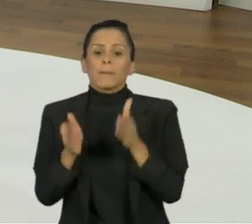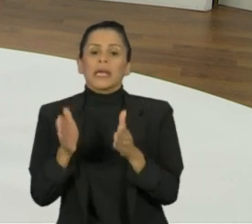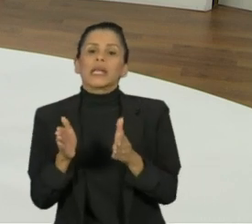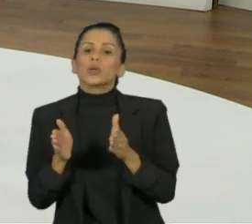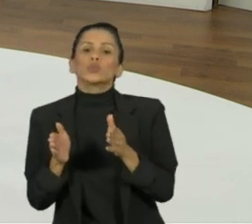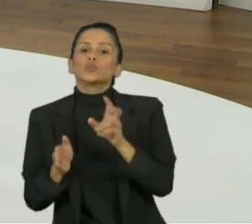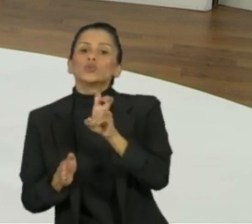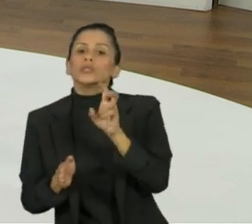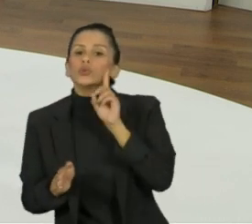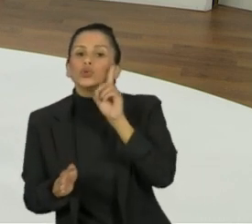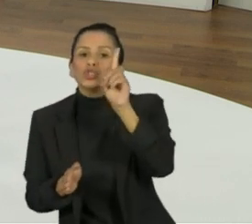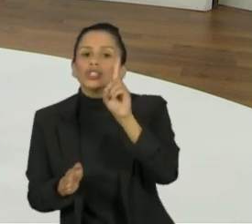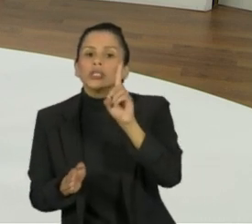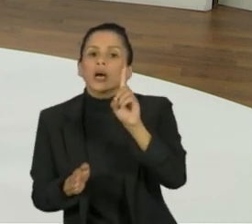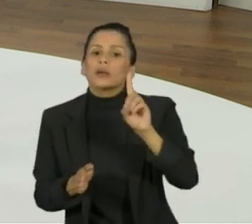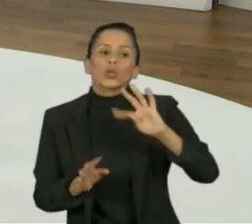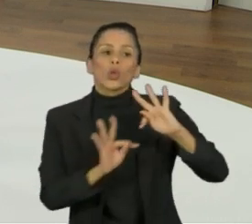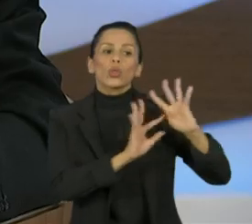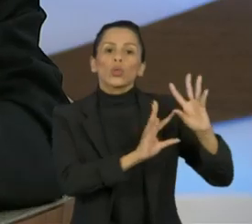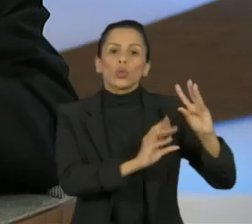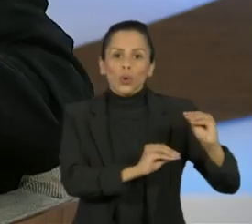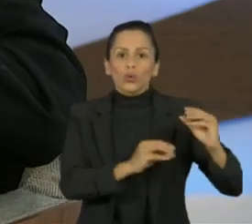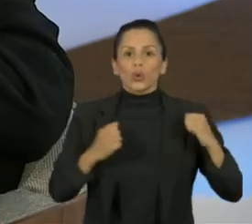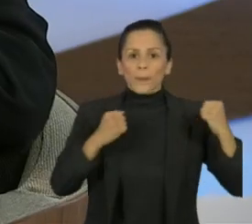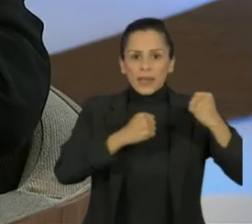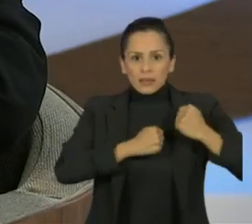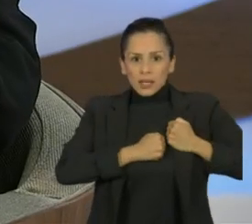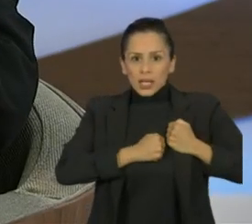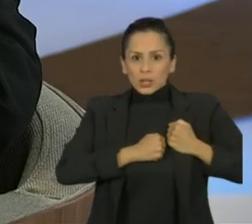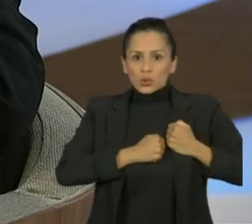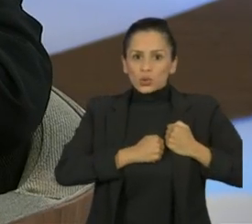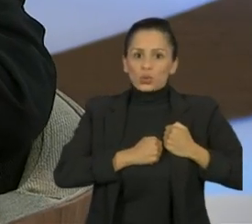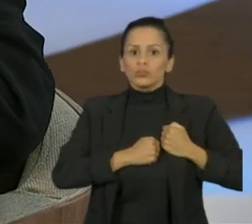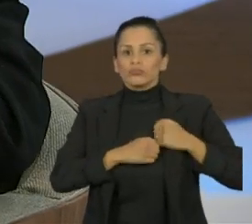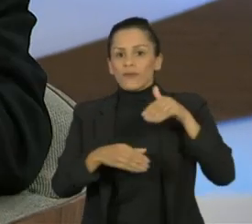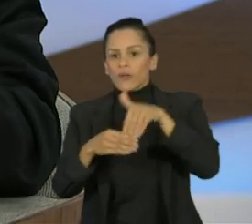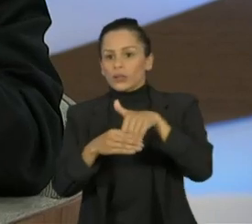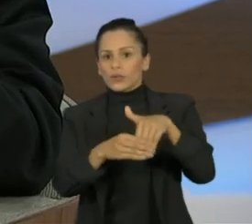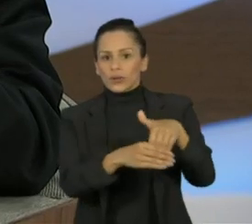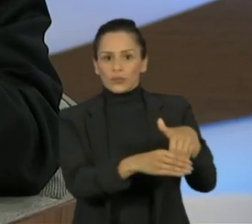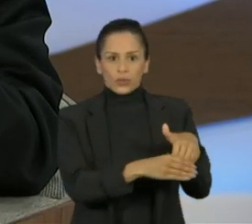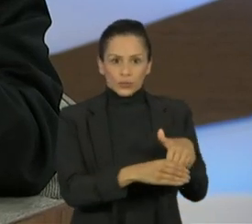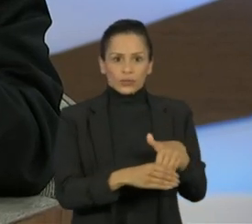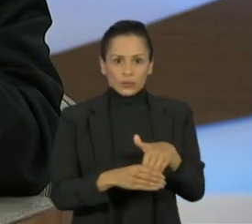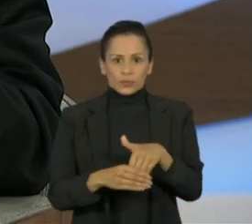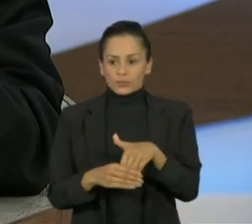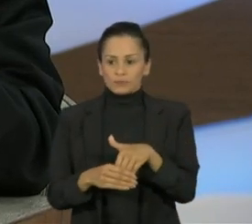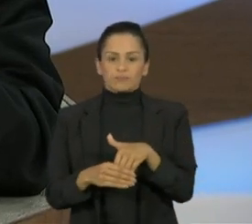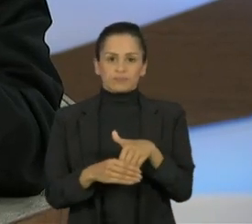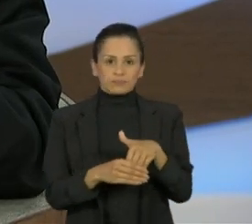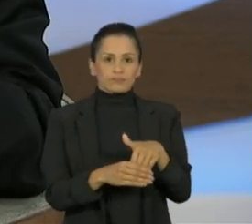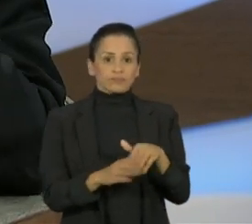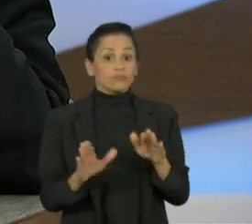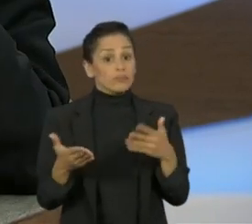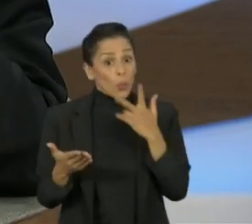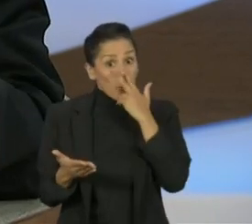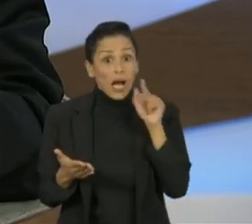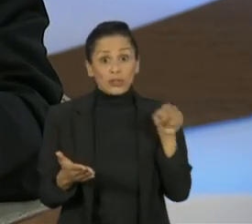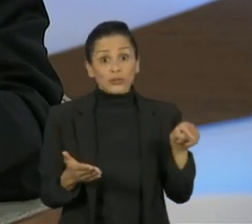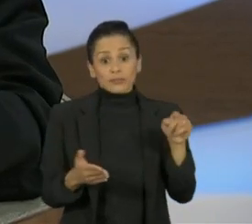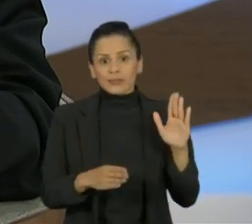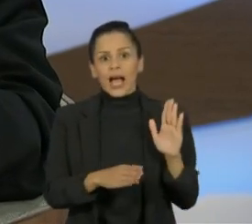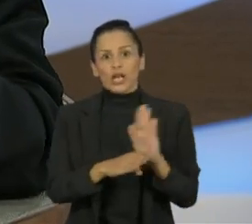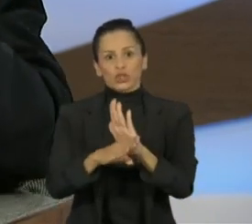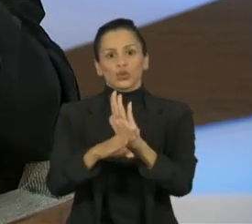confirmação ou não daquela cautelar concedida eu acho que isso acabaria isso re institucionalizar ia o supremo eu